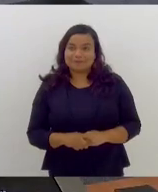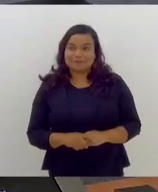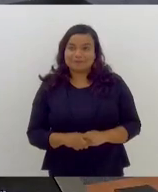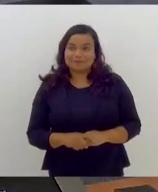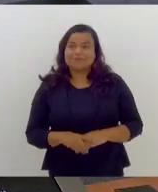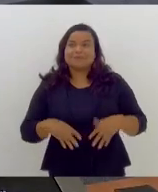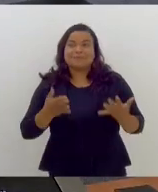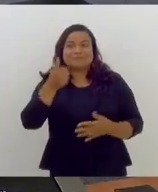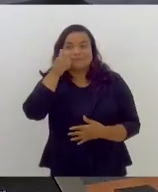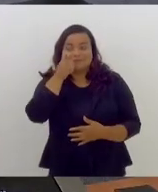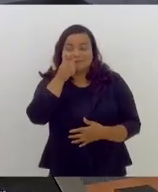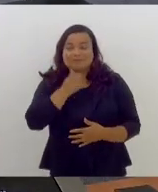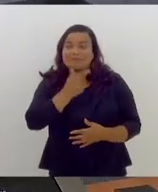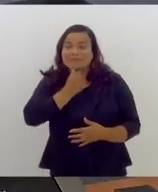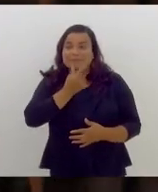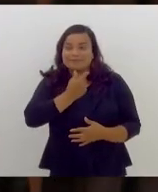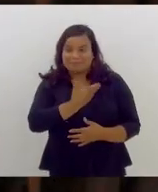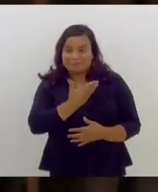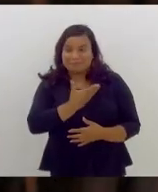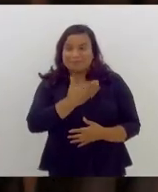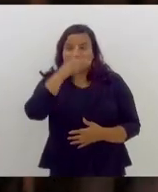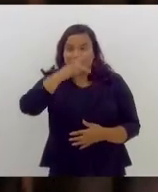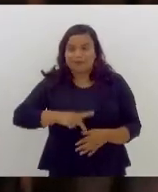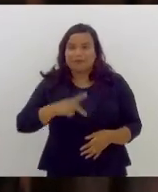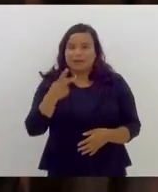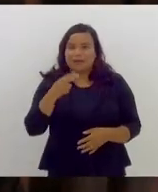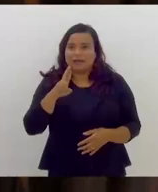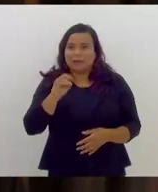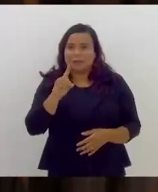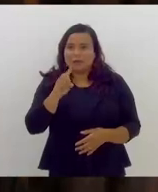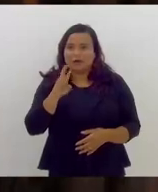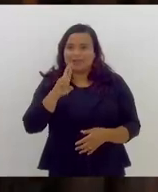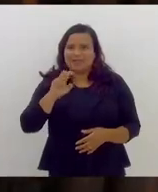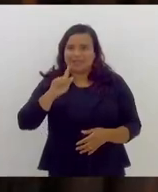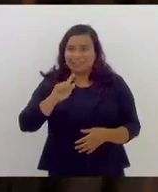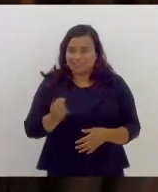Nosso querido amigo, presidente do Proderge, Mauro Faria.